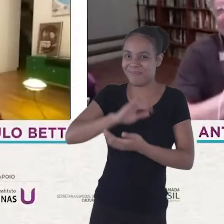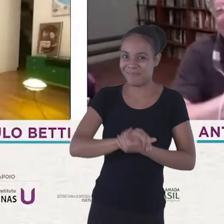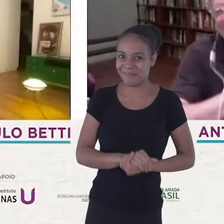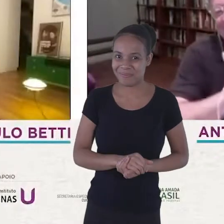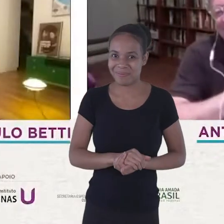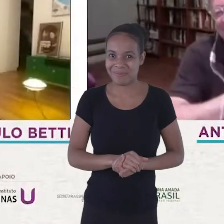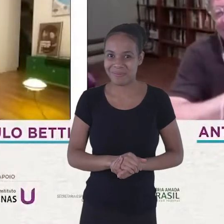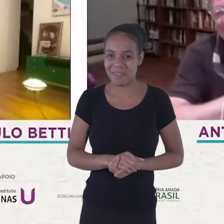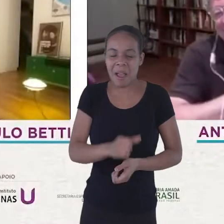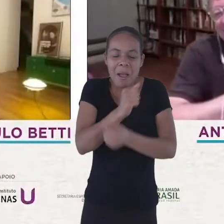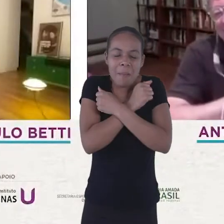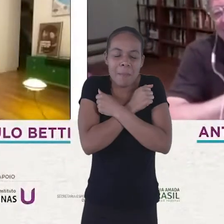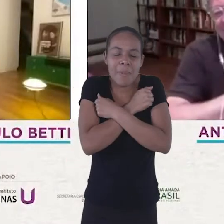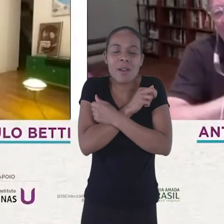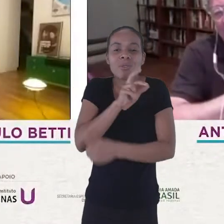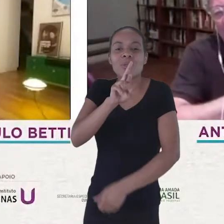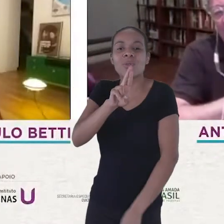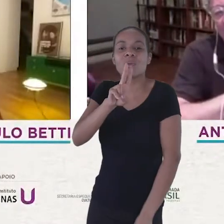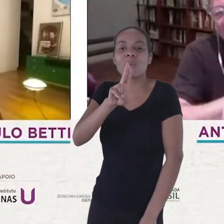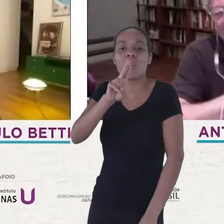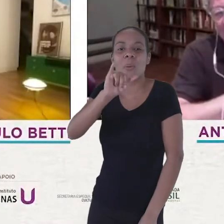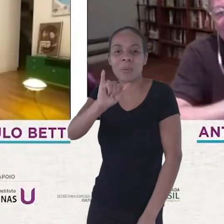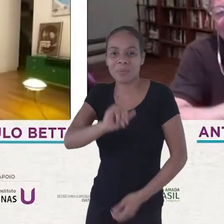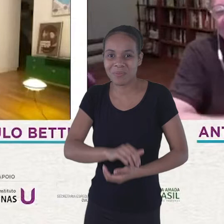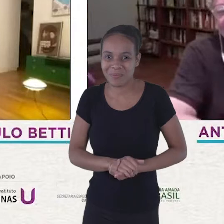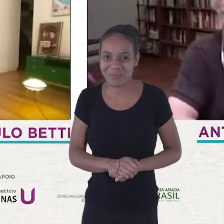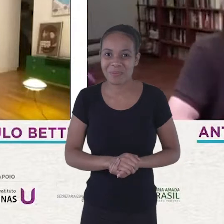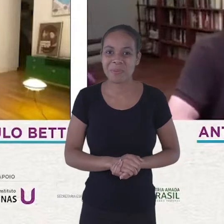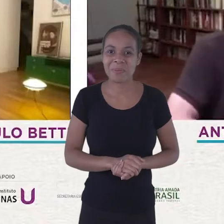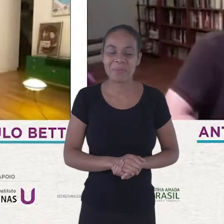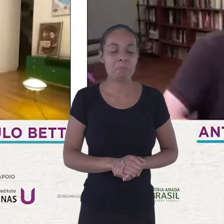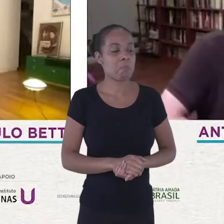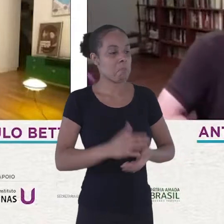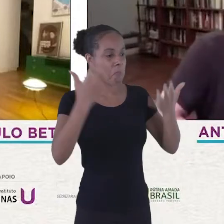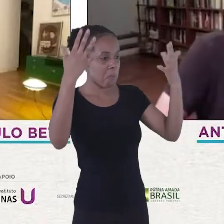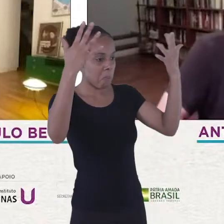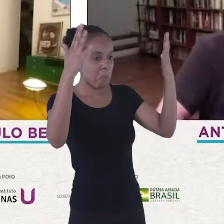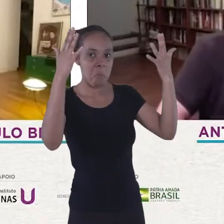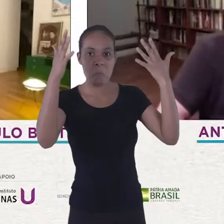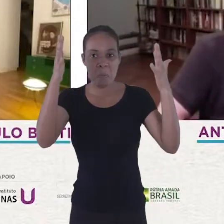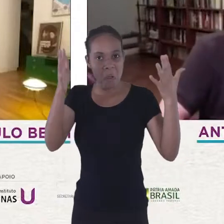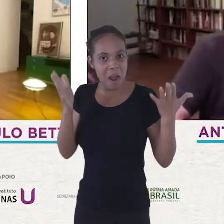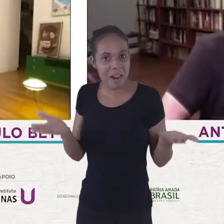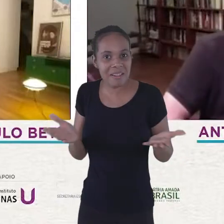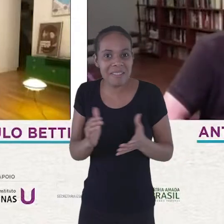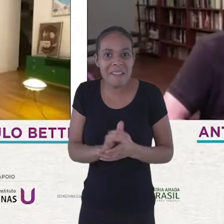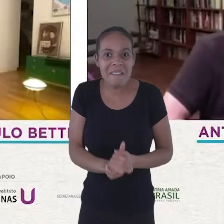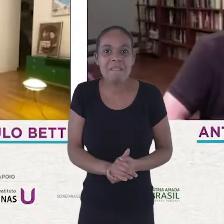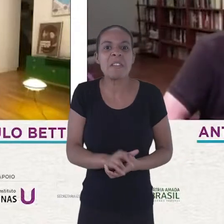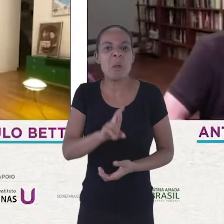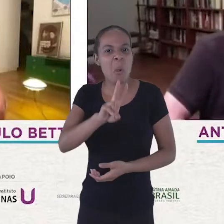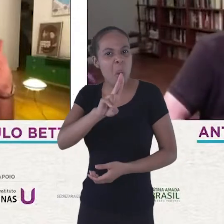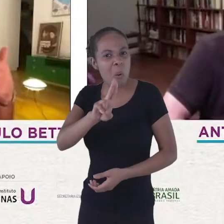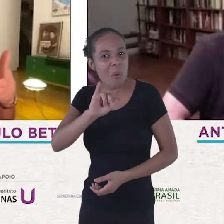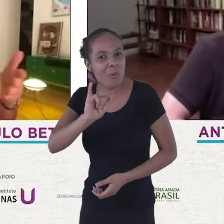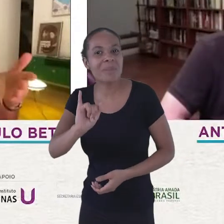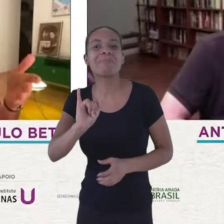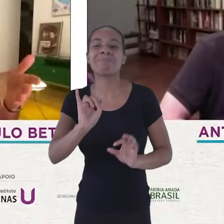Maravilha! Olha, Rui Castro, hein? Stepan. Cara. Agora você